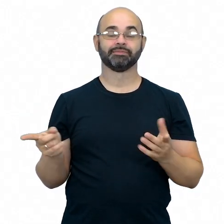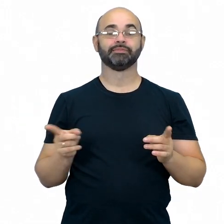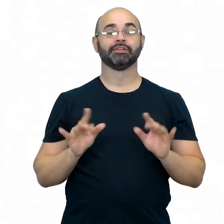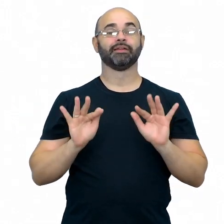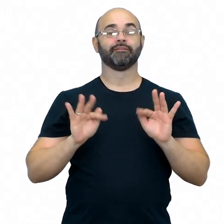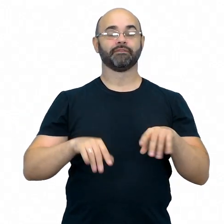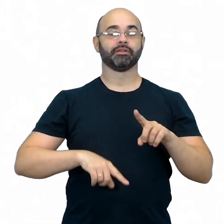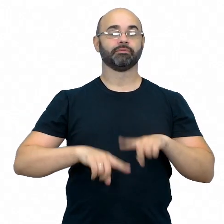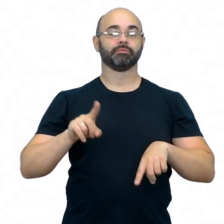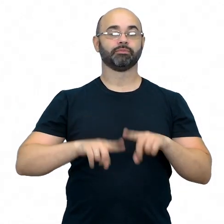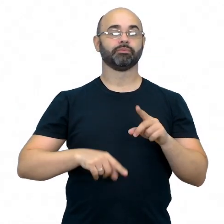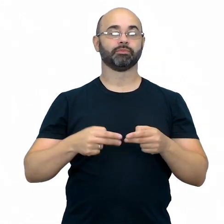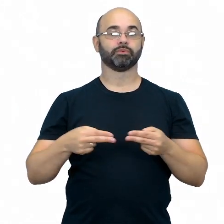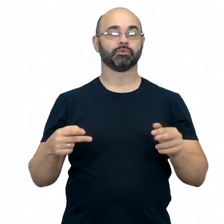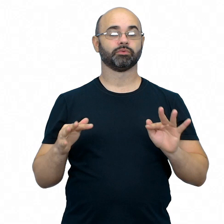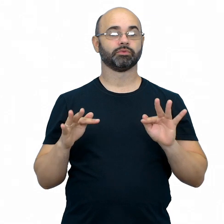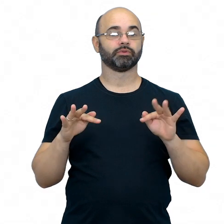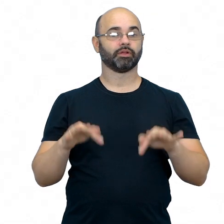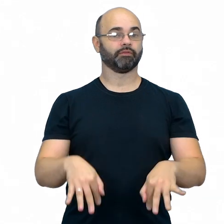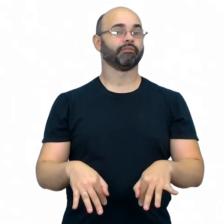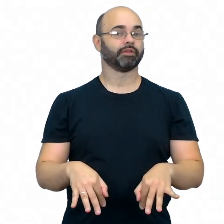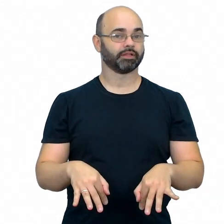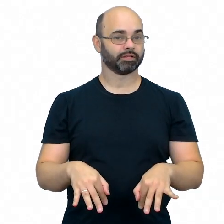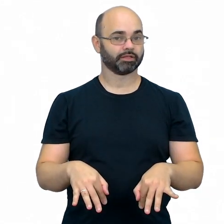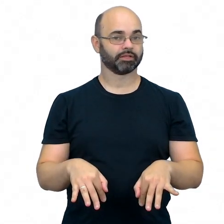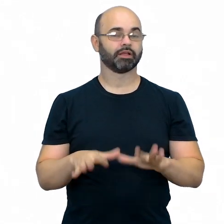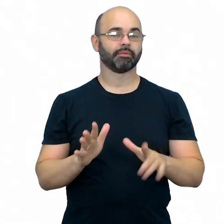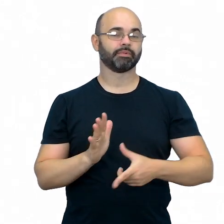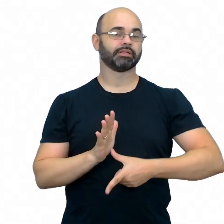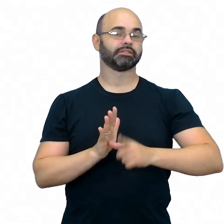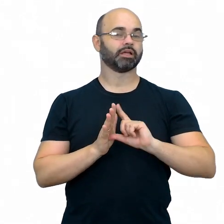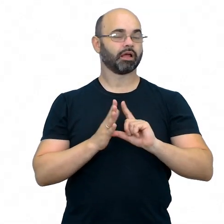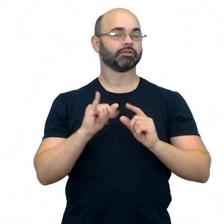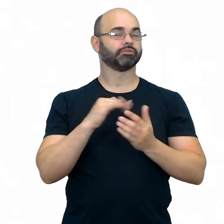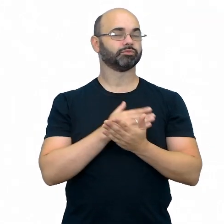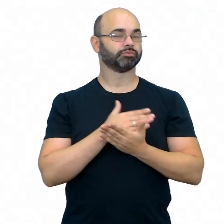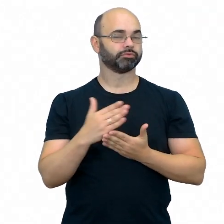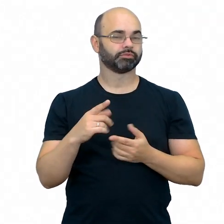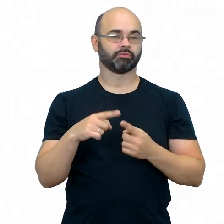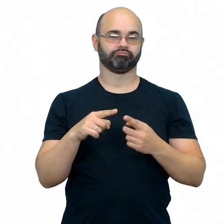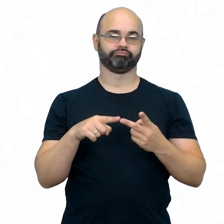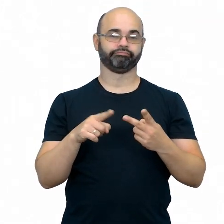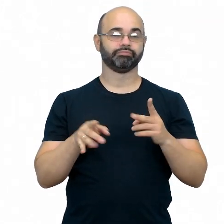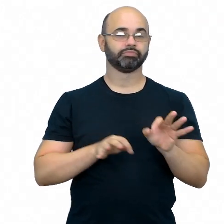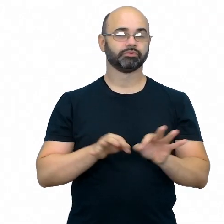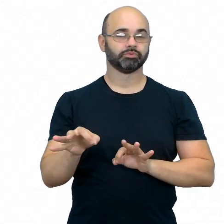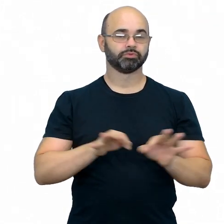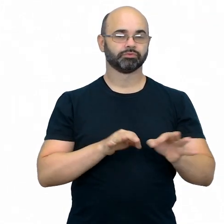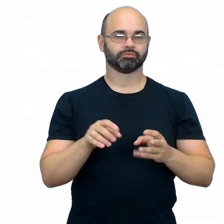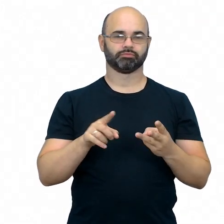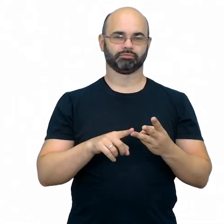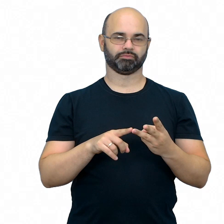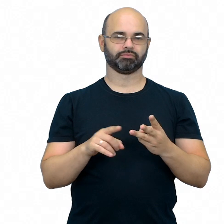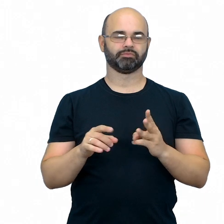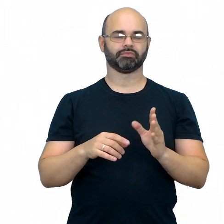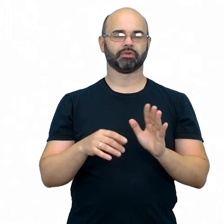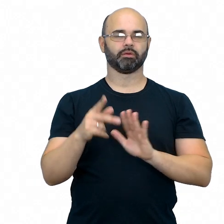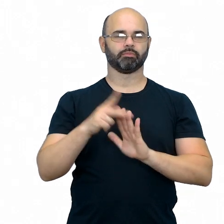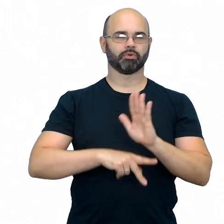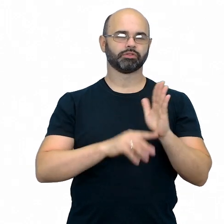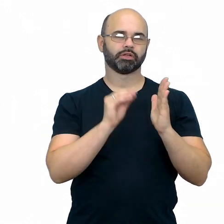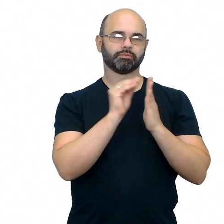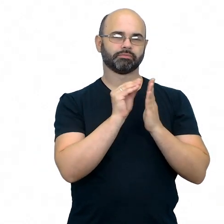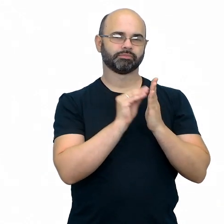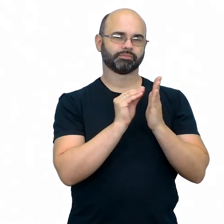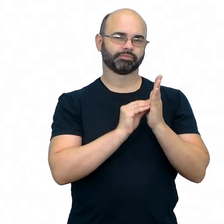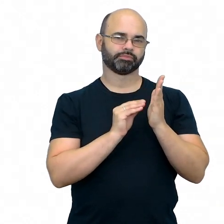final. Para que tenhamos esse produto final, precisamos ter essa introdução, precisamos ter esse planejamento, essa organização. Nós vamos trabalhar